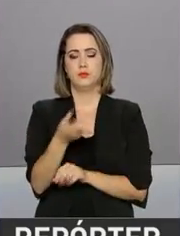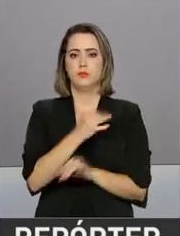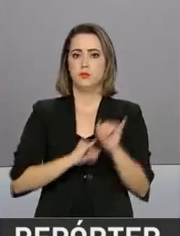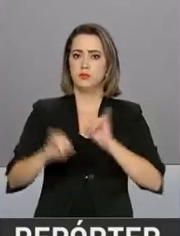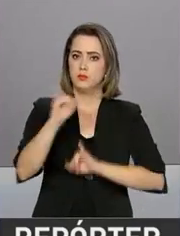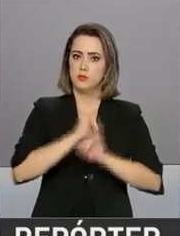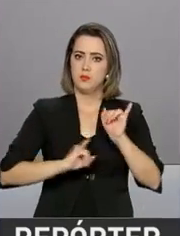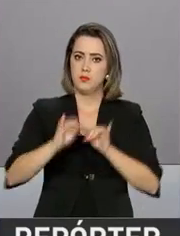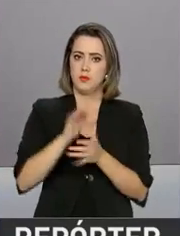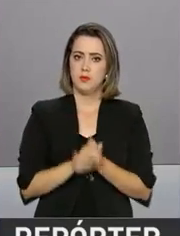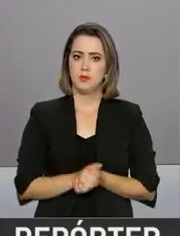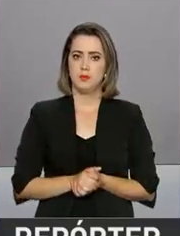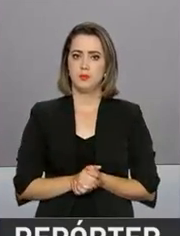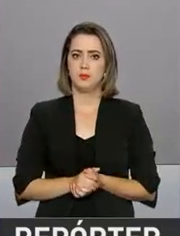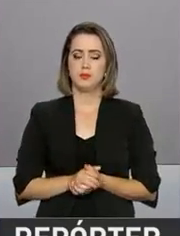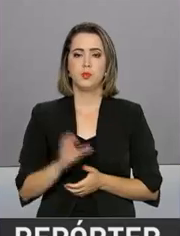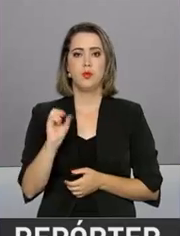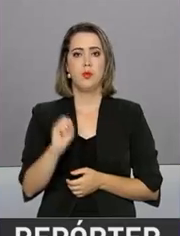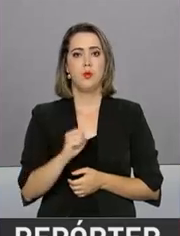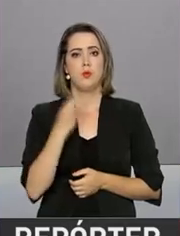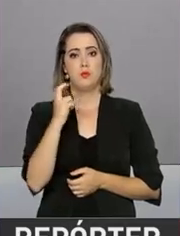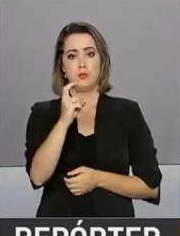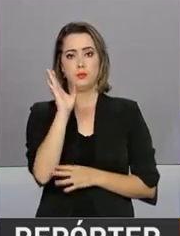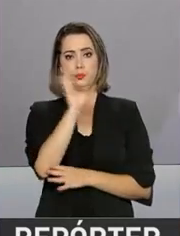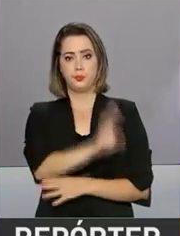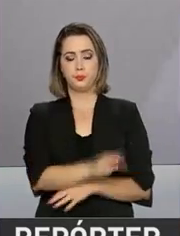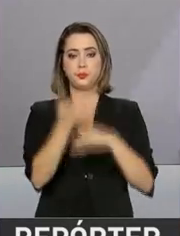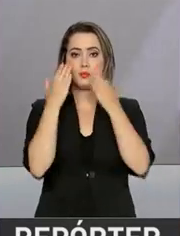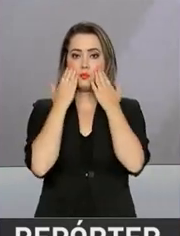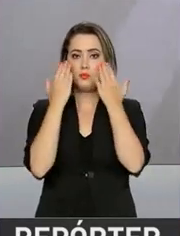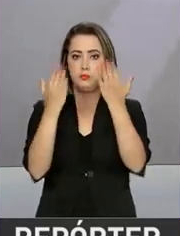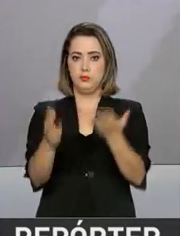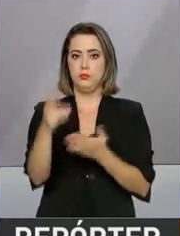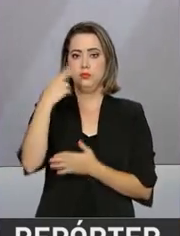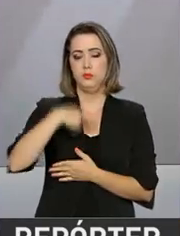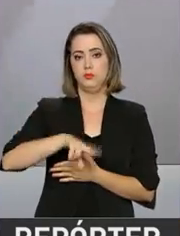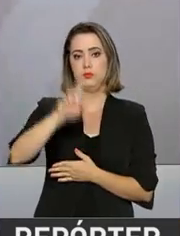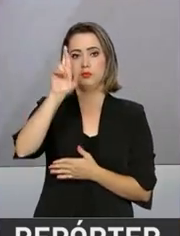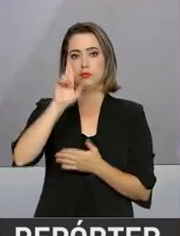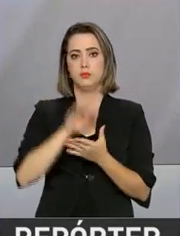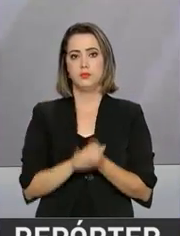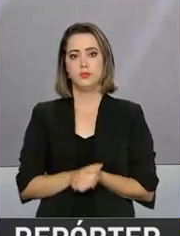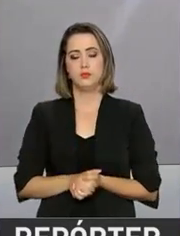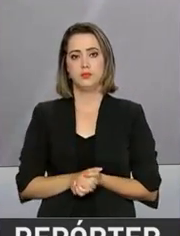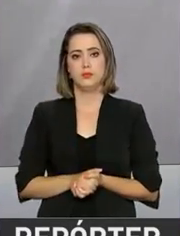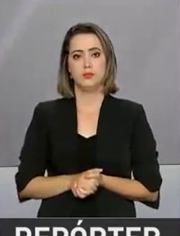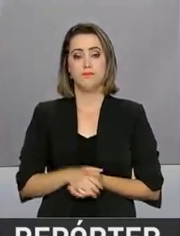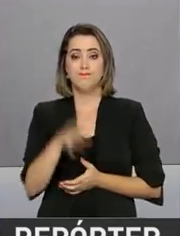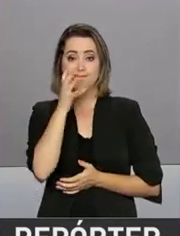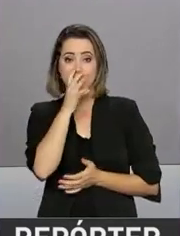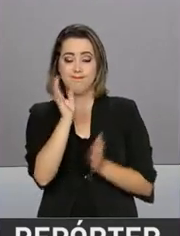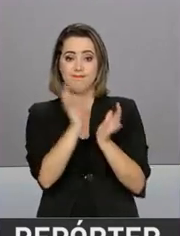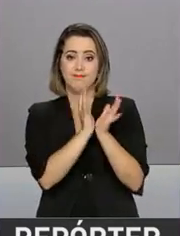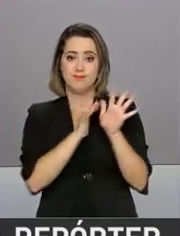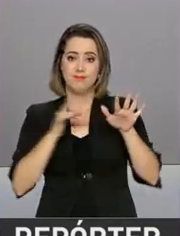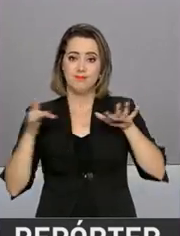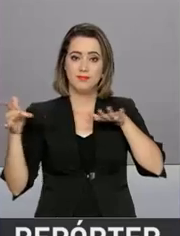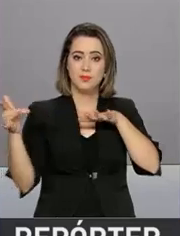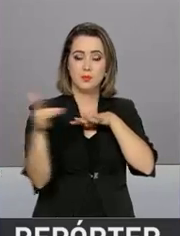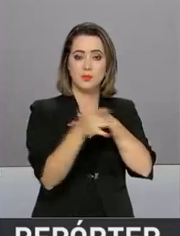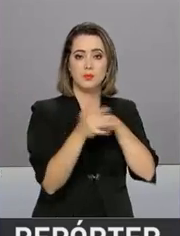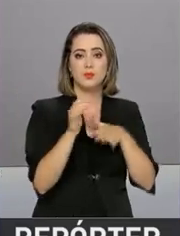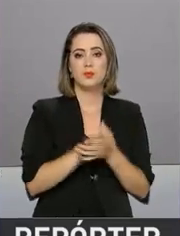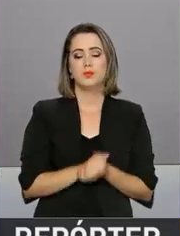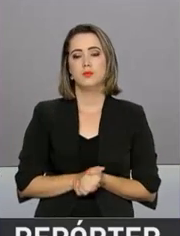voltamos a qualquer momento com outras informações, ou às 17h, na próxima edição do Repórter NBR. Acompanhe também as novidades